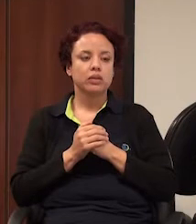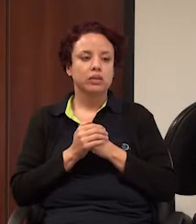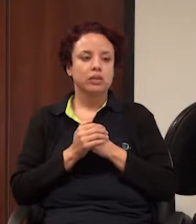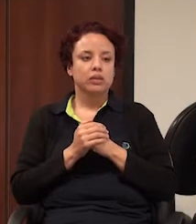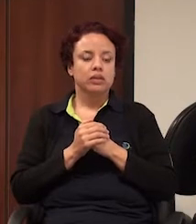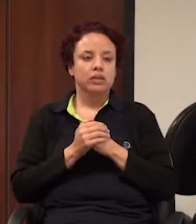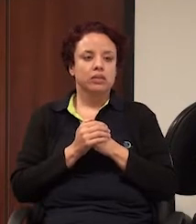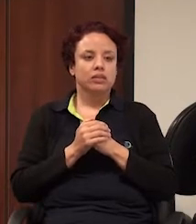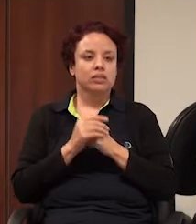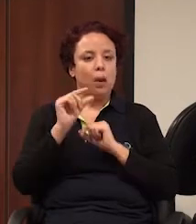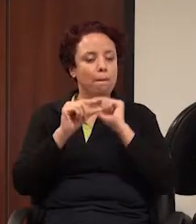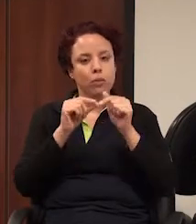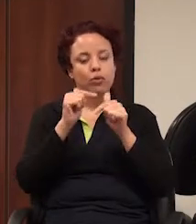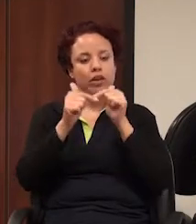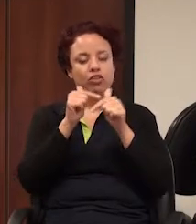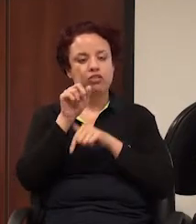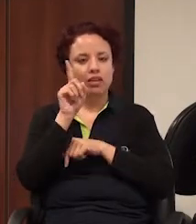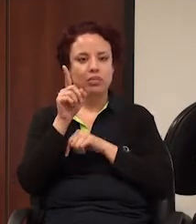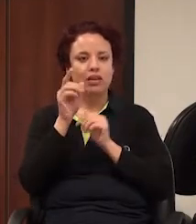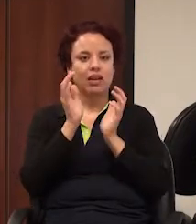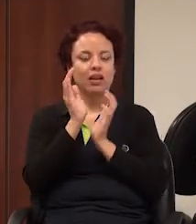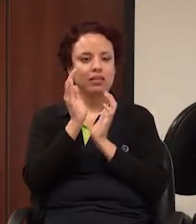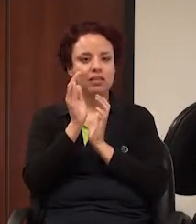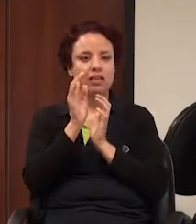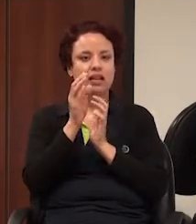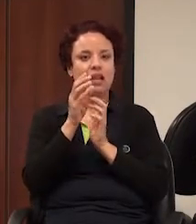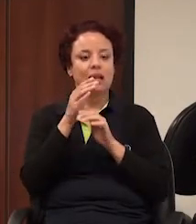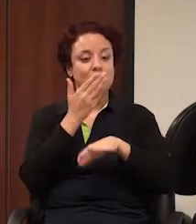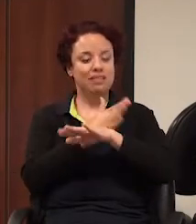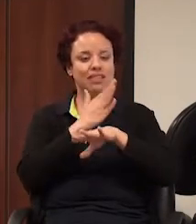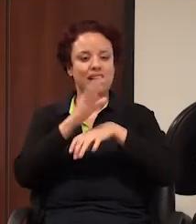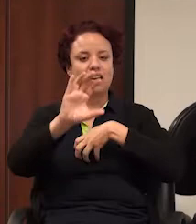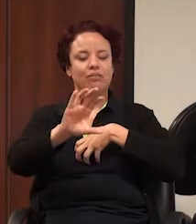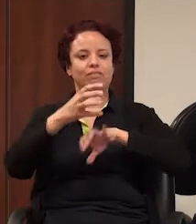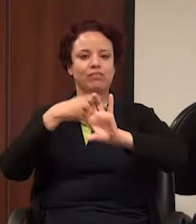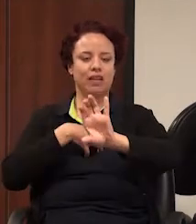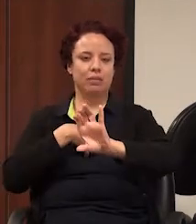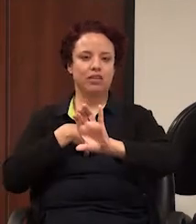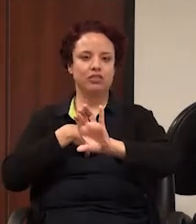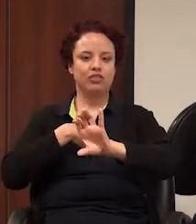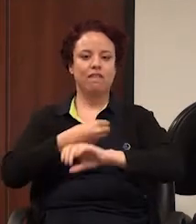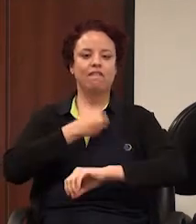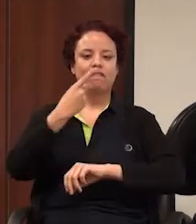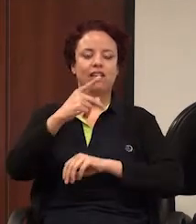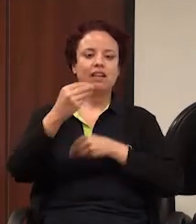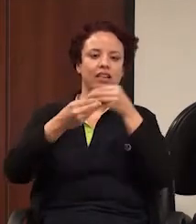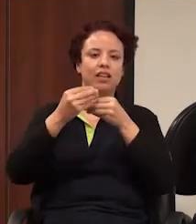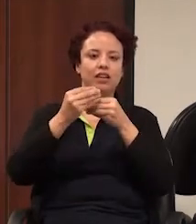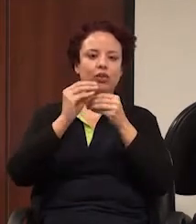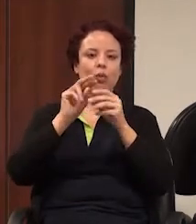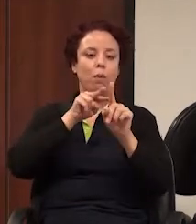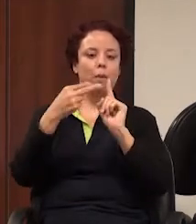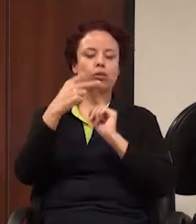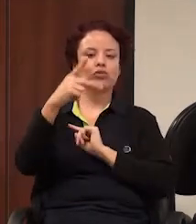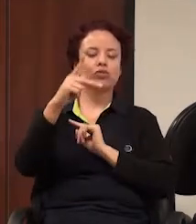um pouco do que a gente trabalha lá, o exercício da empatia. Se coloque no lugar do outro, né? Veja, e